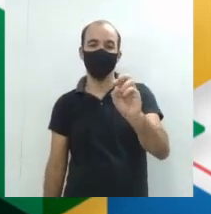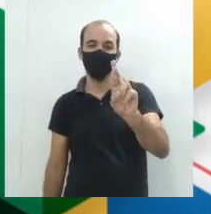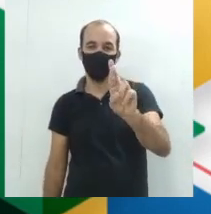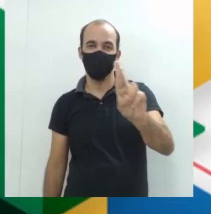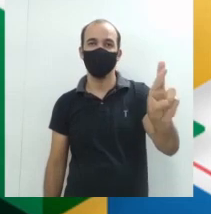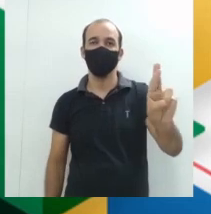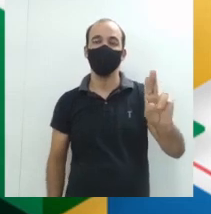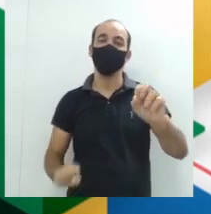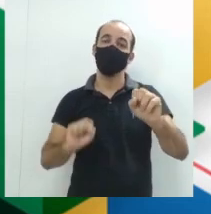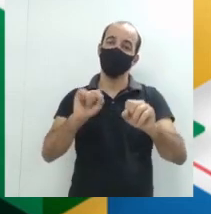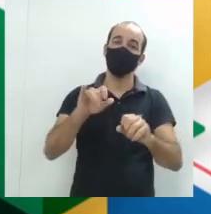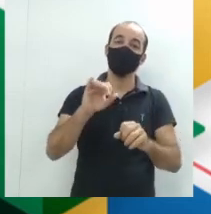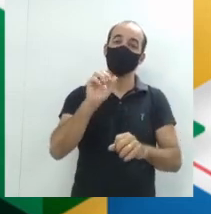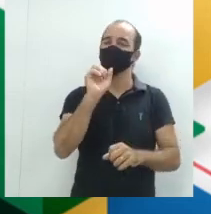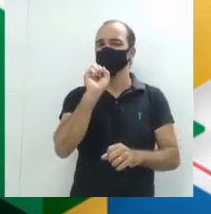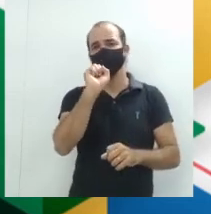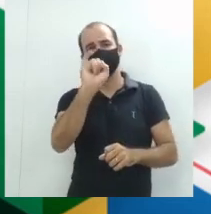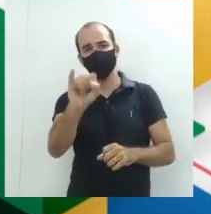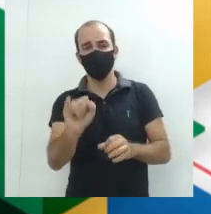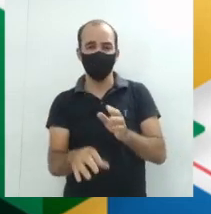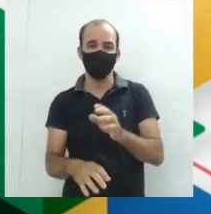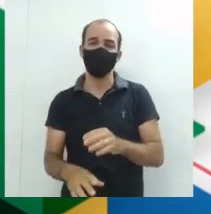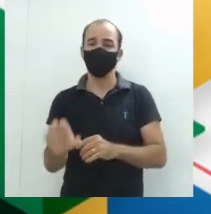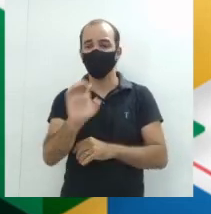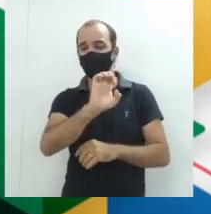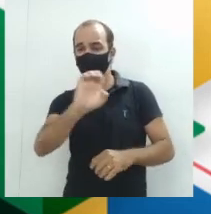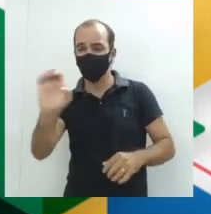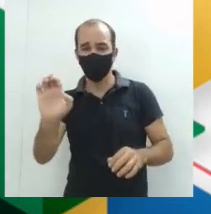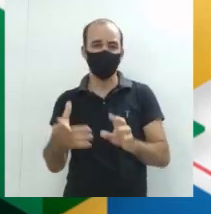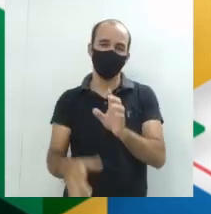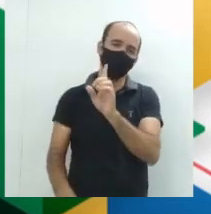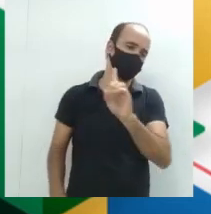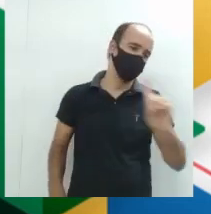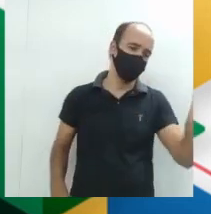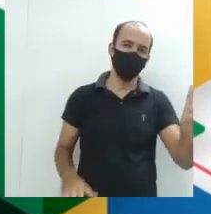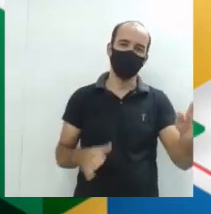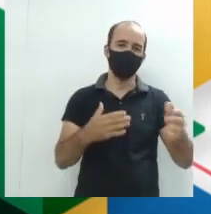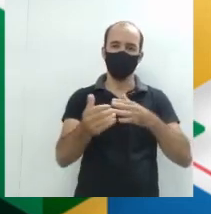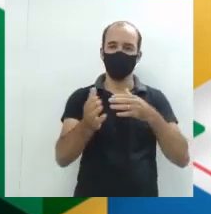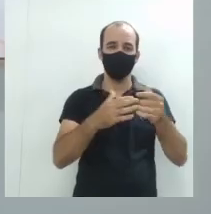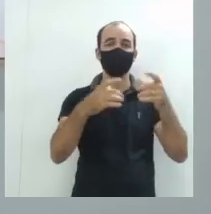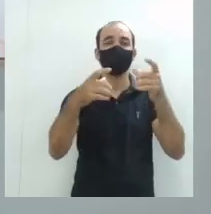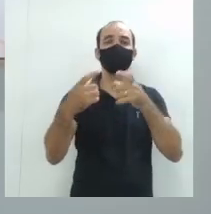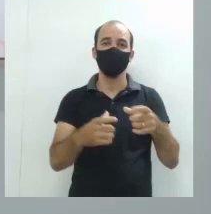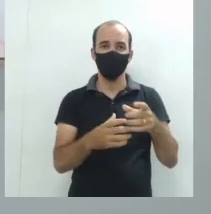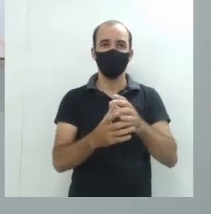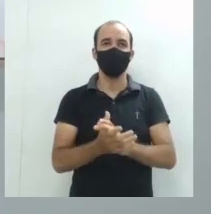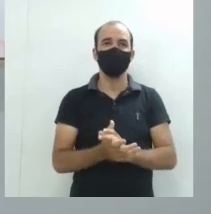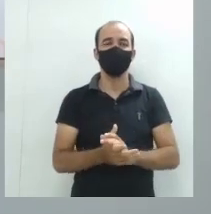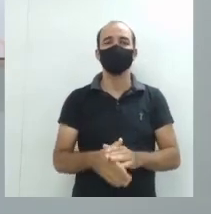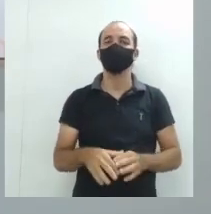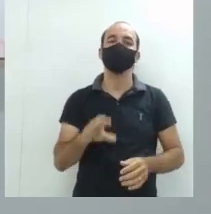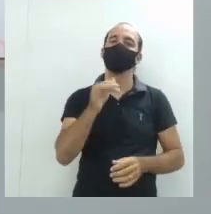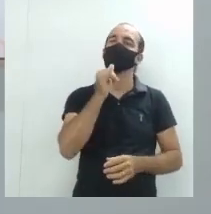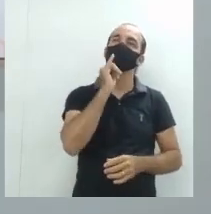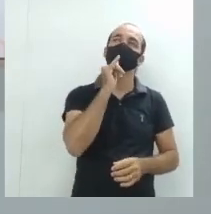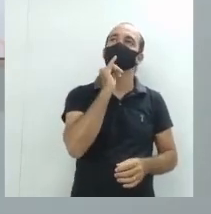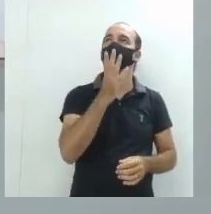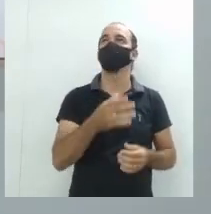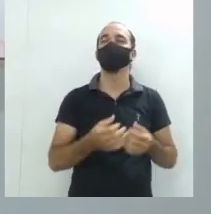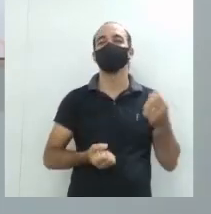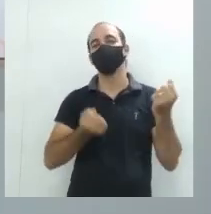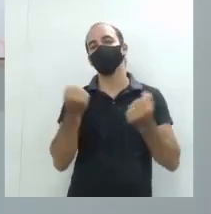movimento fosse para a esquerda, o vetor apontaria para lá. Olha para mim, gente. Dirigindo o teu carro em